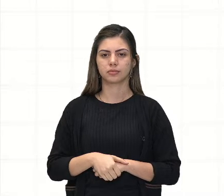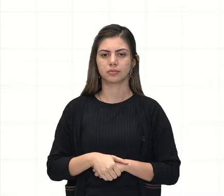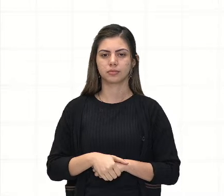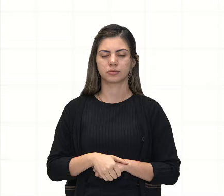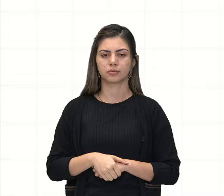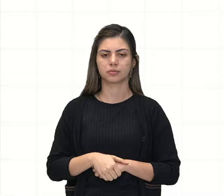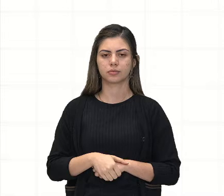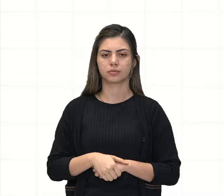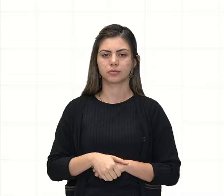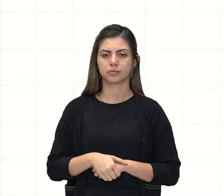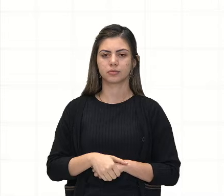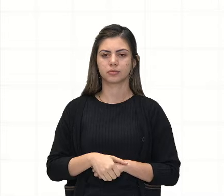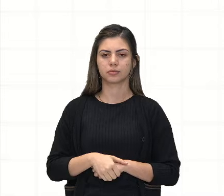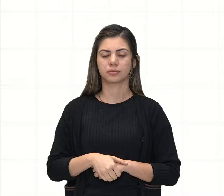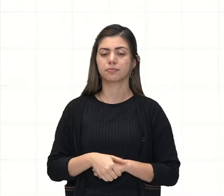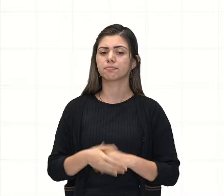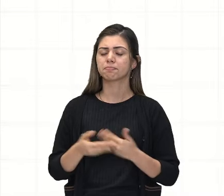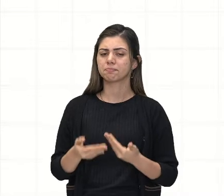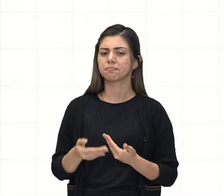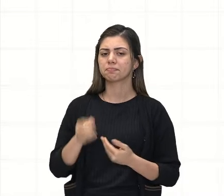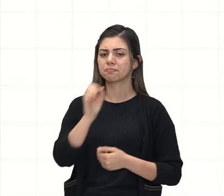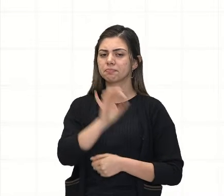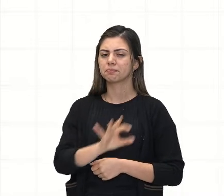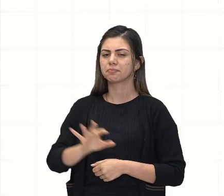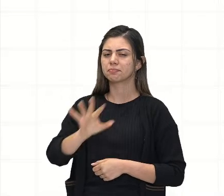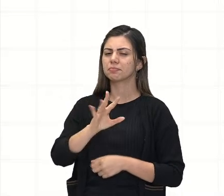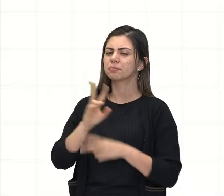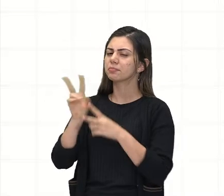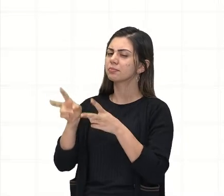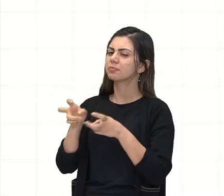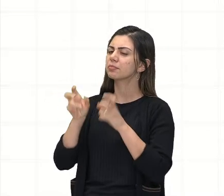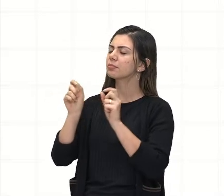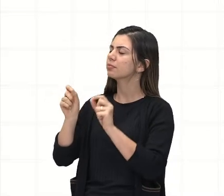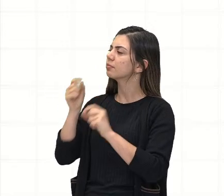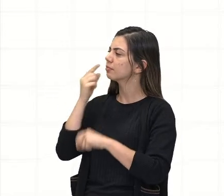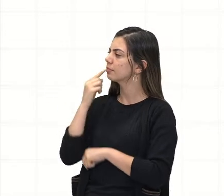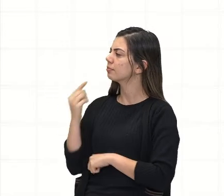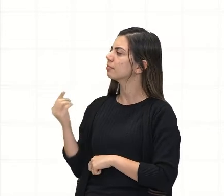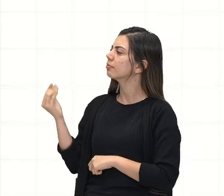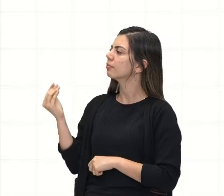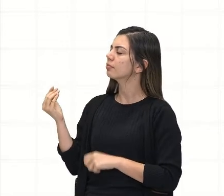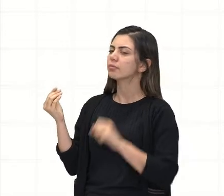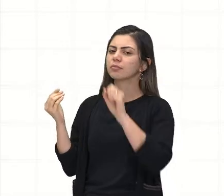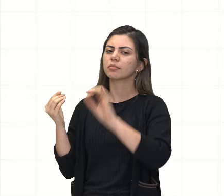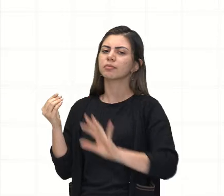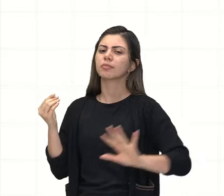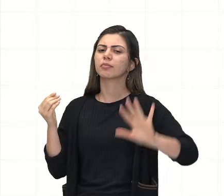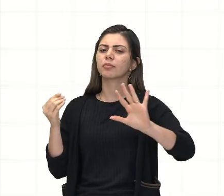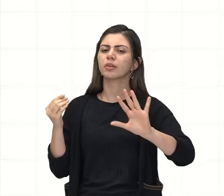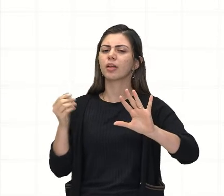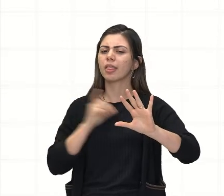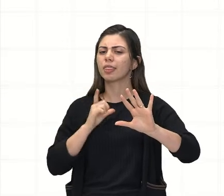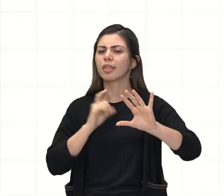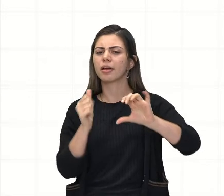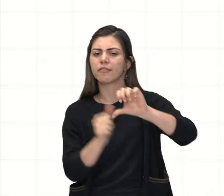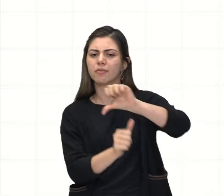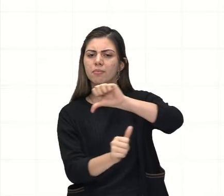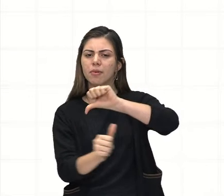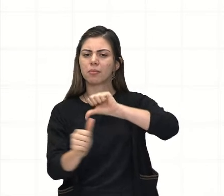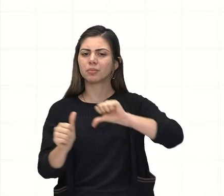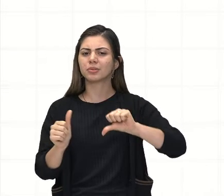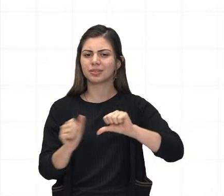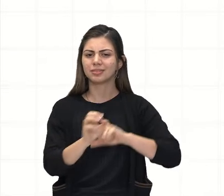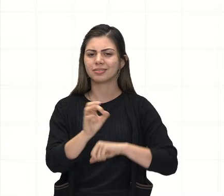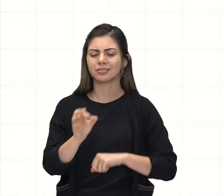essa figura, né? Ó, claramente a gente consegue visualizar que essa figura ela foi modificada, né? Figura 1 para figura